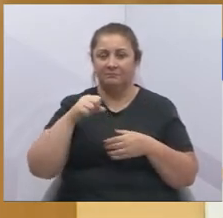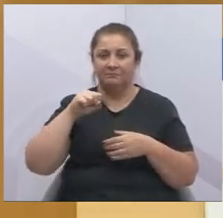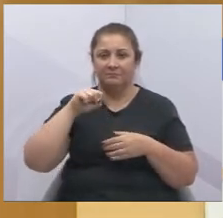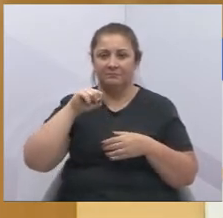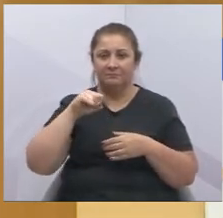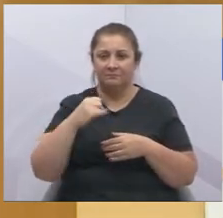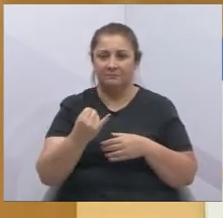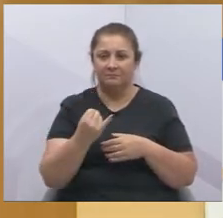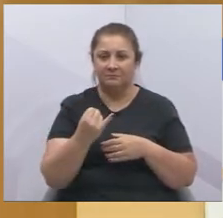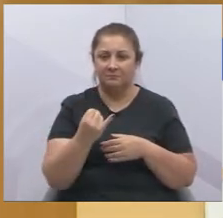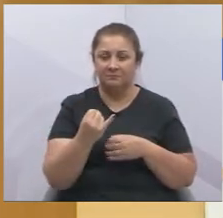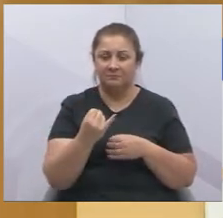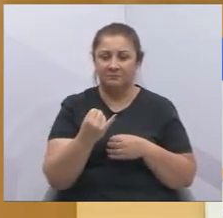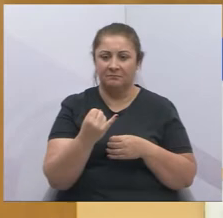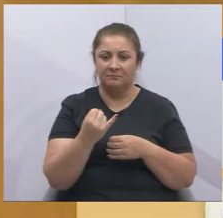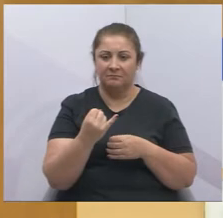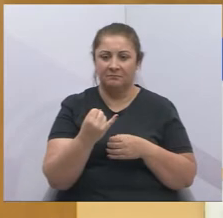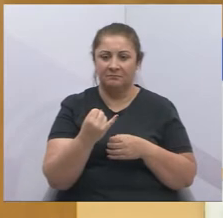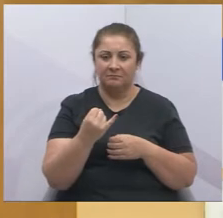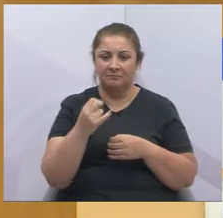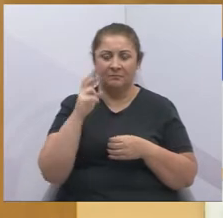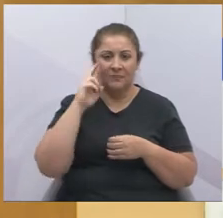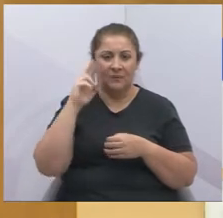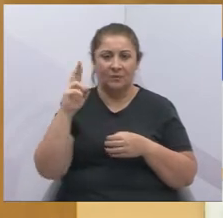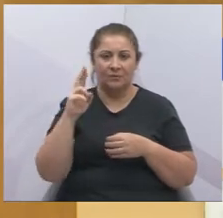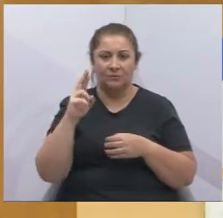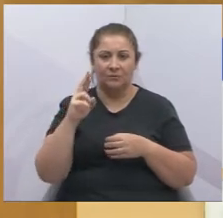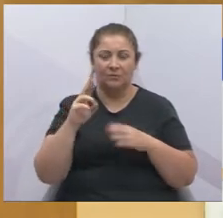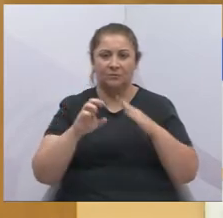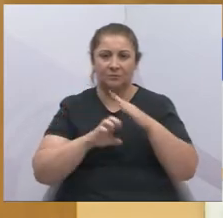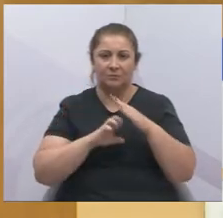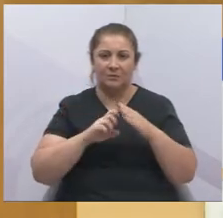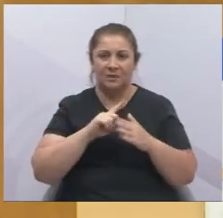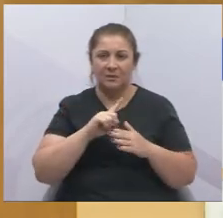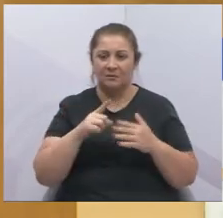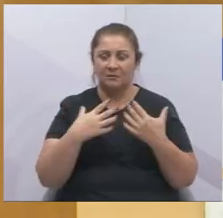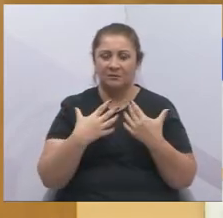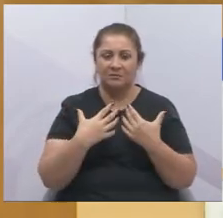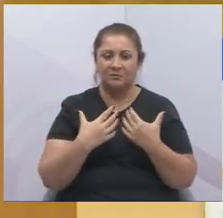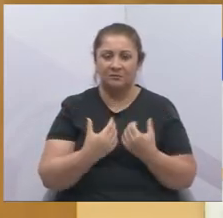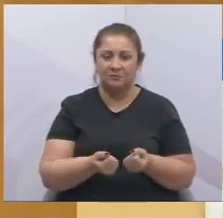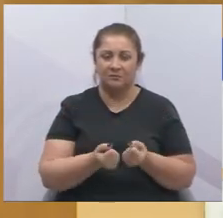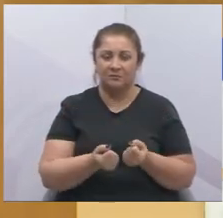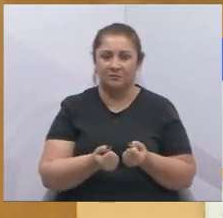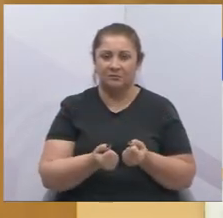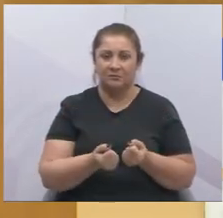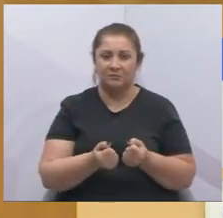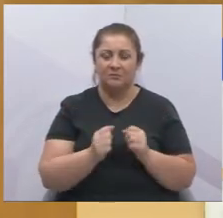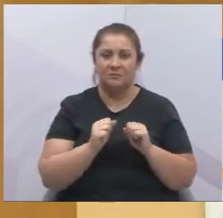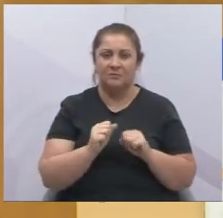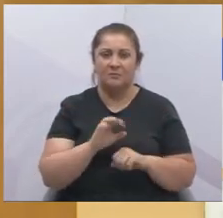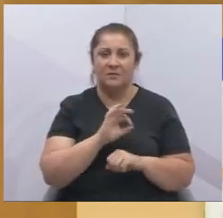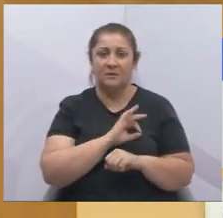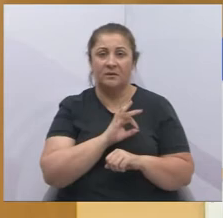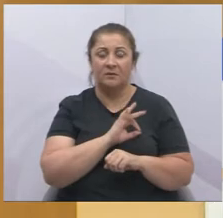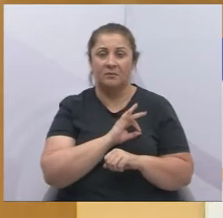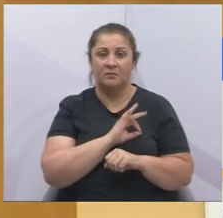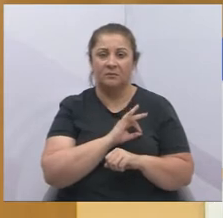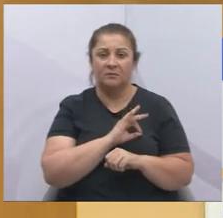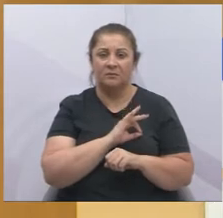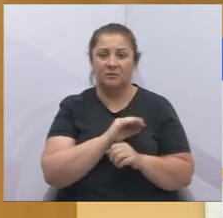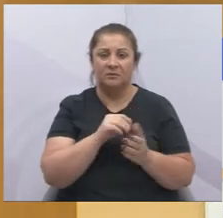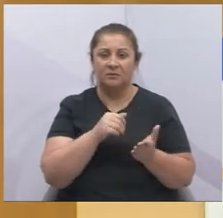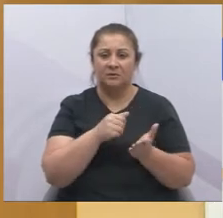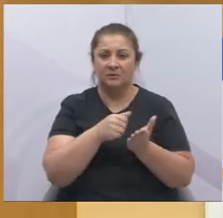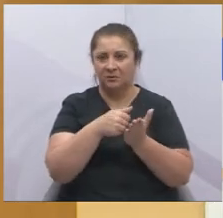por parte do orientado, fica imposto ao estabelecimento o acionamento da Guarda Civil Municipal por meio de ligação que deverá